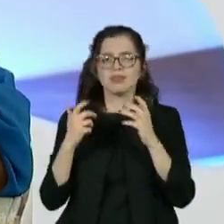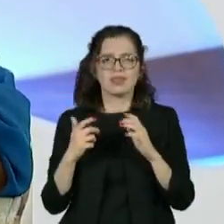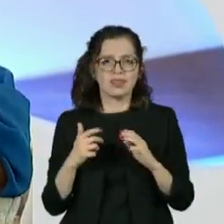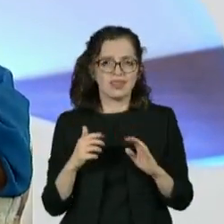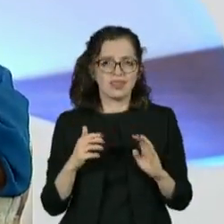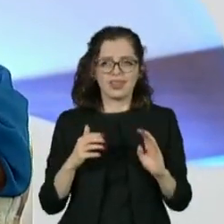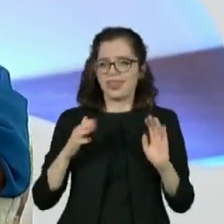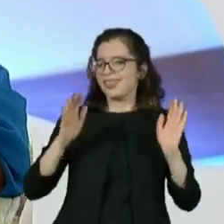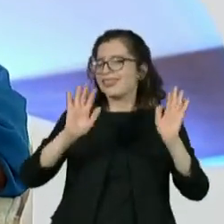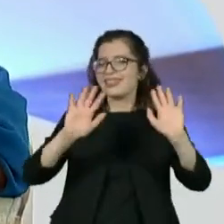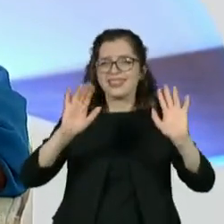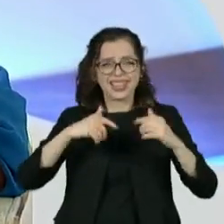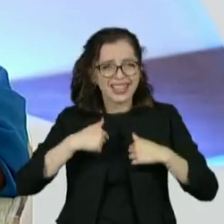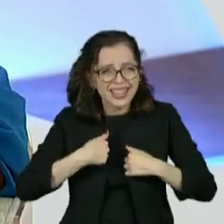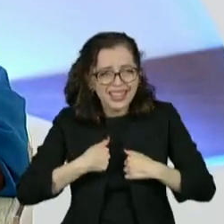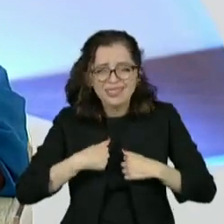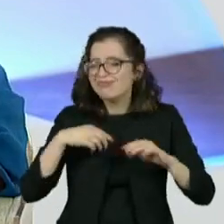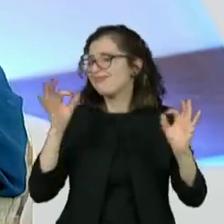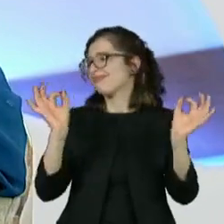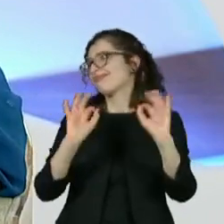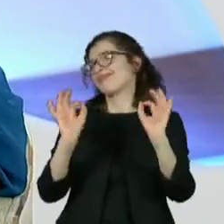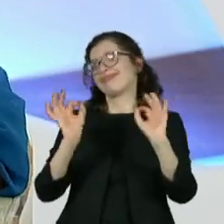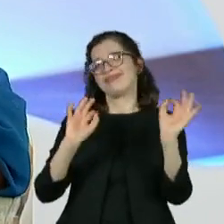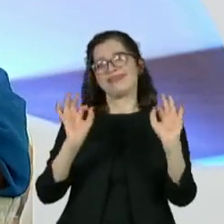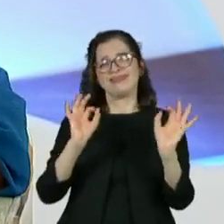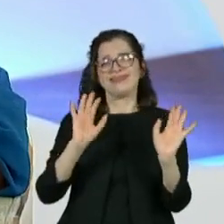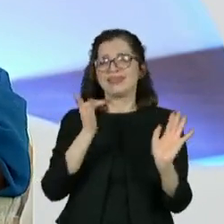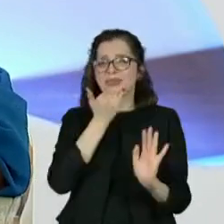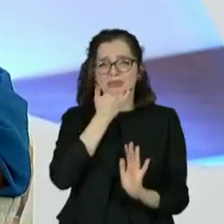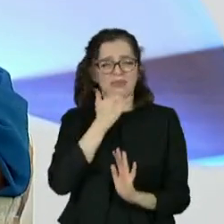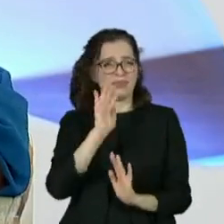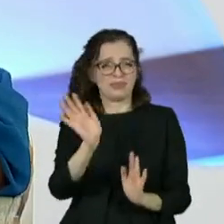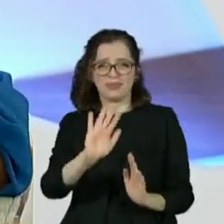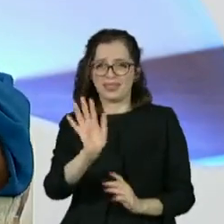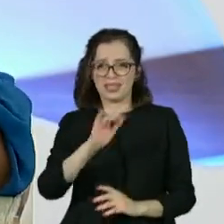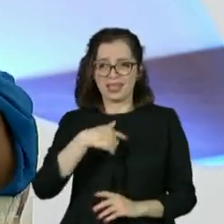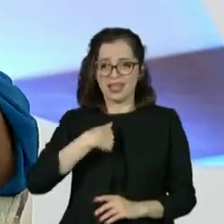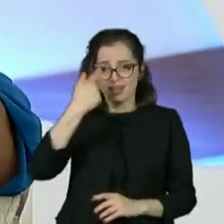redes. Não é do meu tempo, né? Eu sou uma mulher